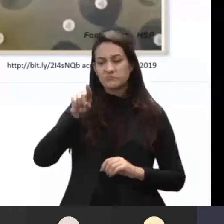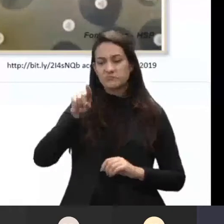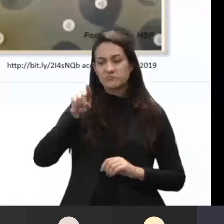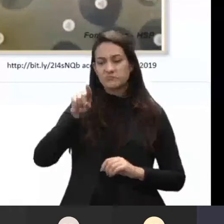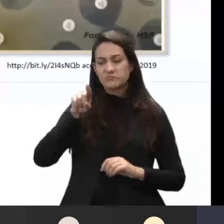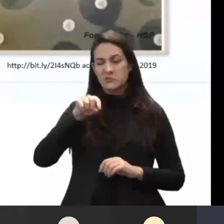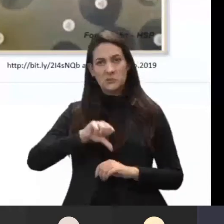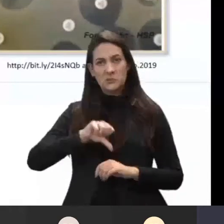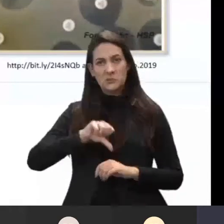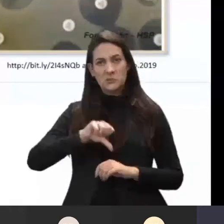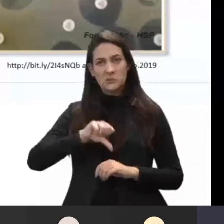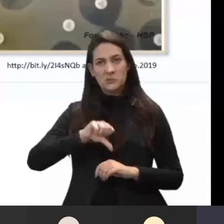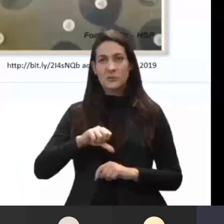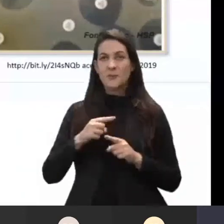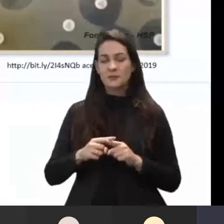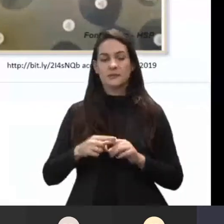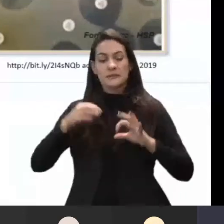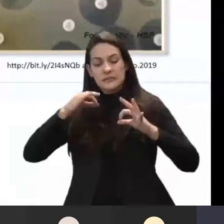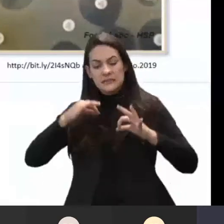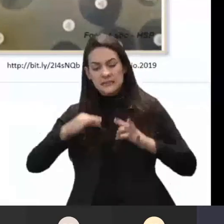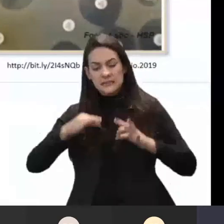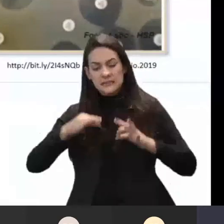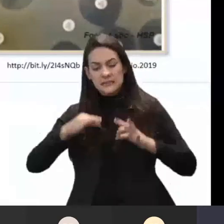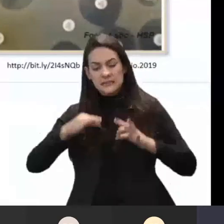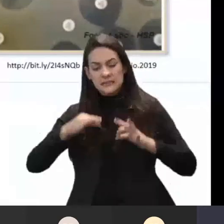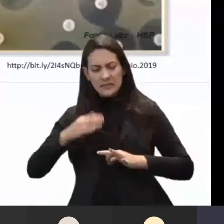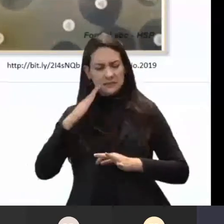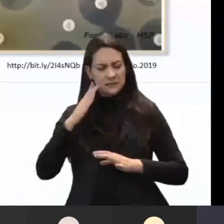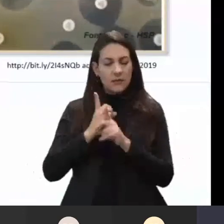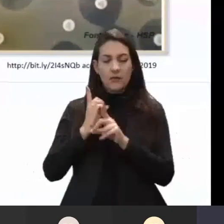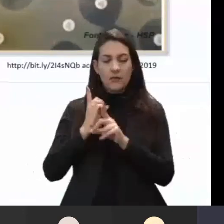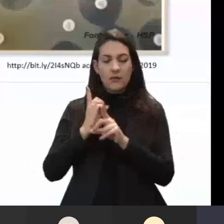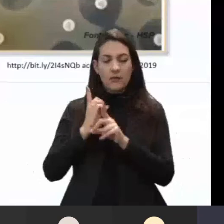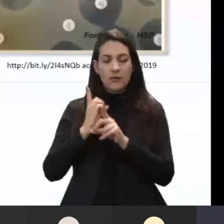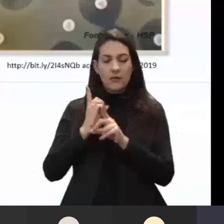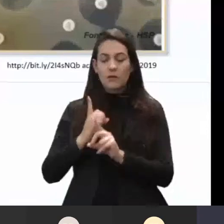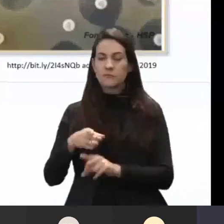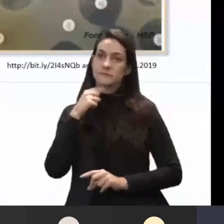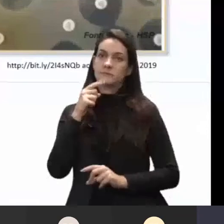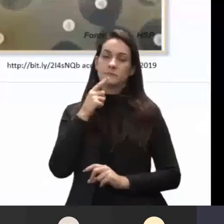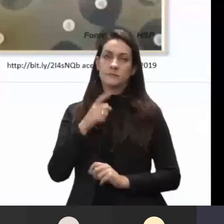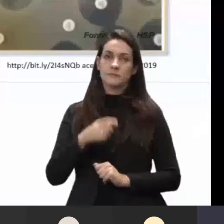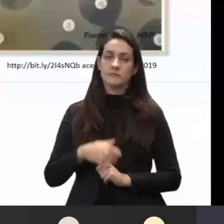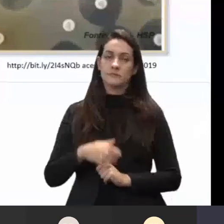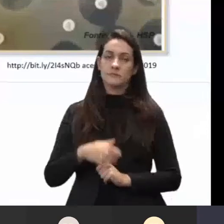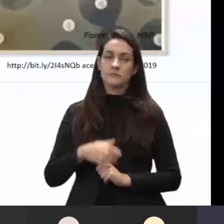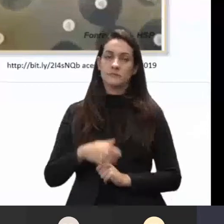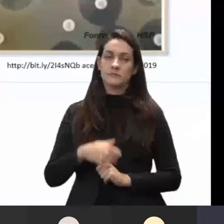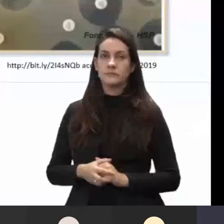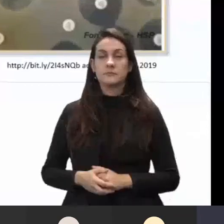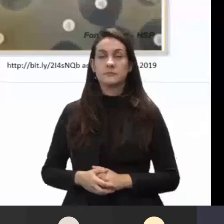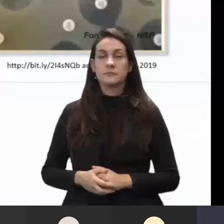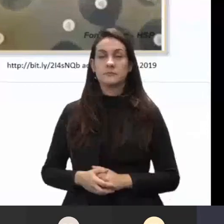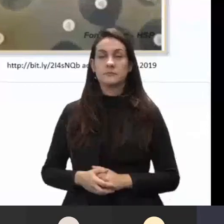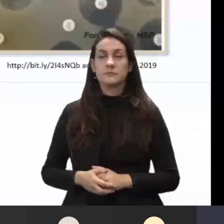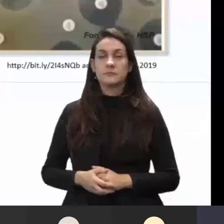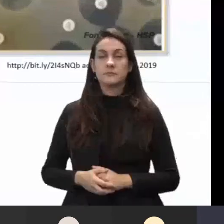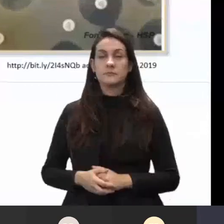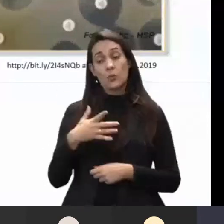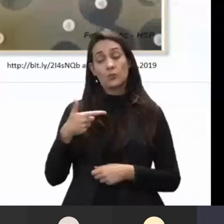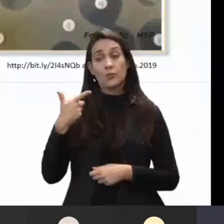consegue interpretar fidedignamente os resultados aqui desse antibiograma. E aí você precisa fazer um novo